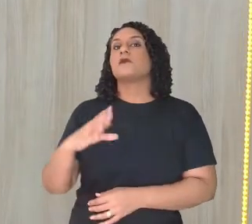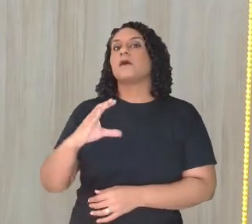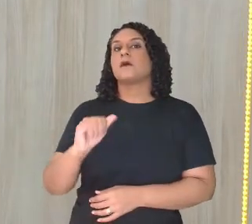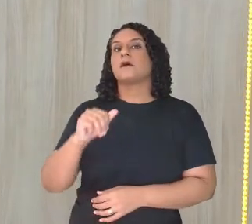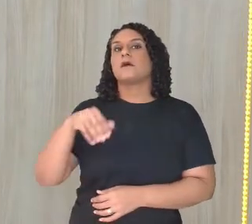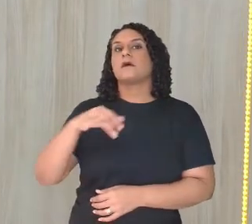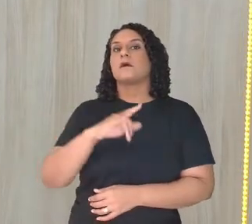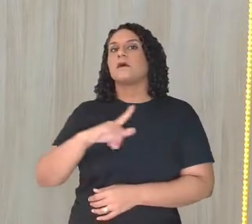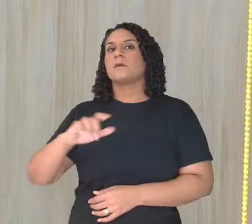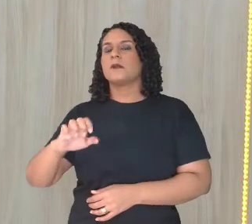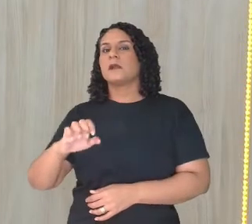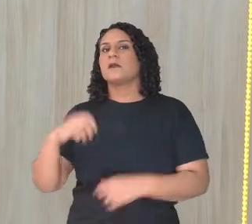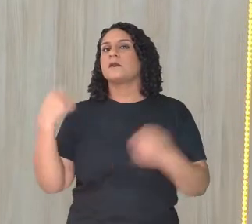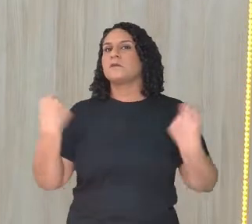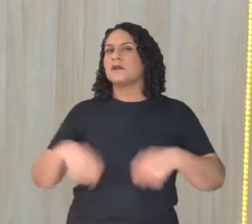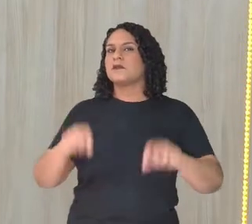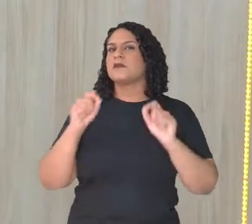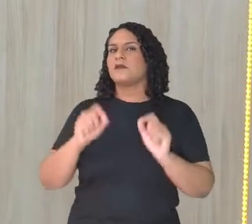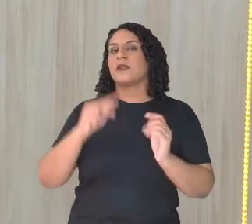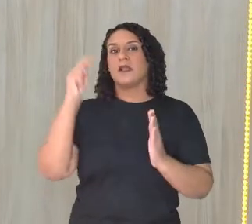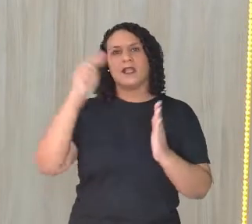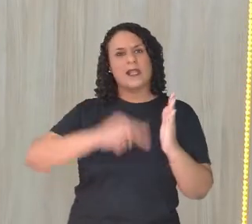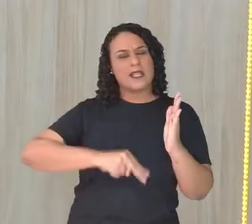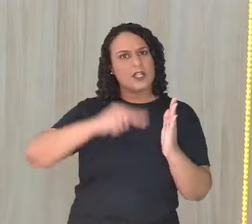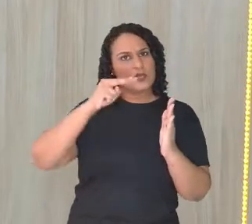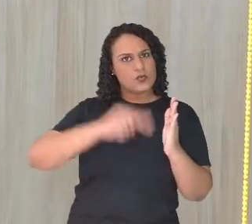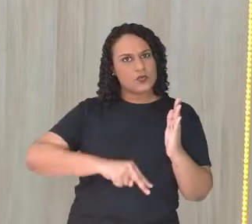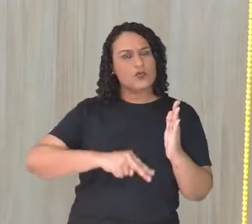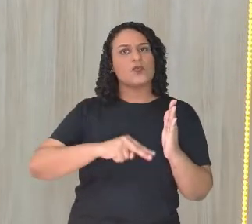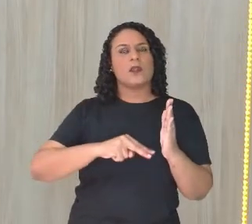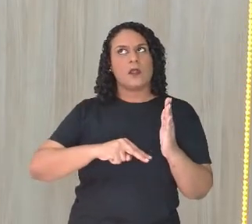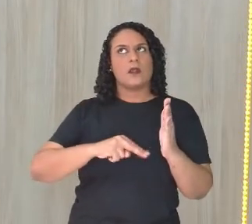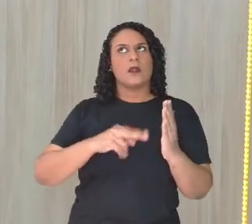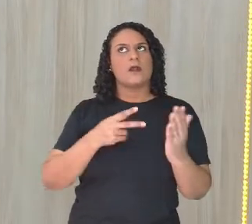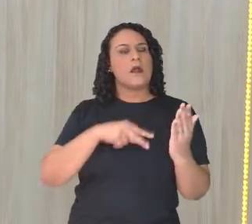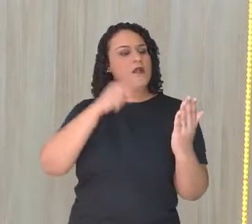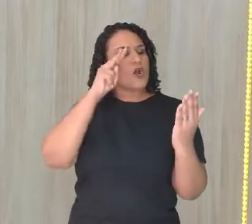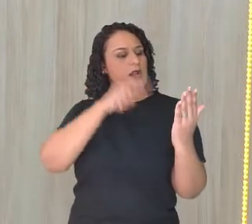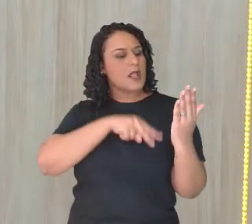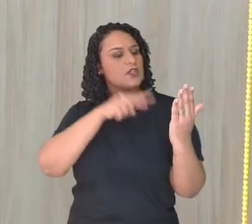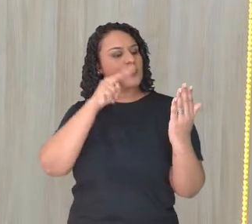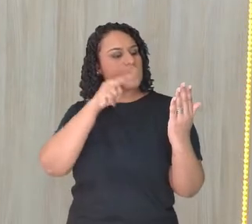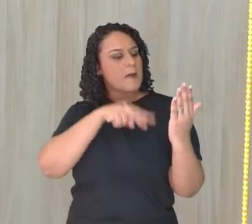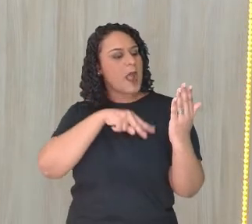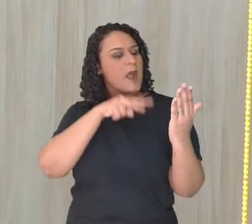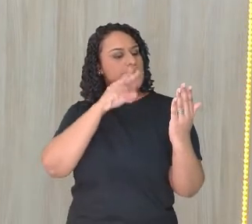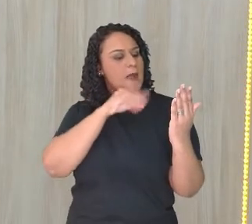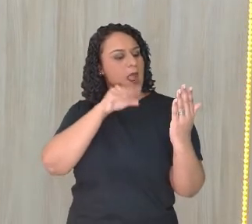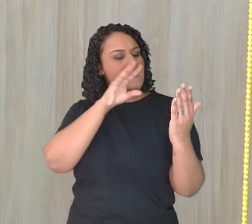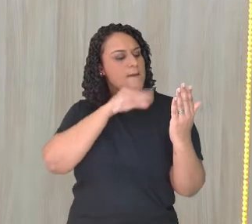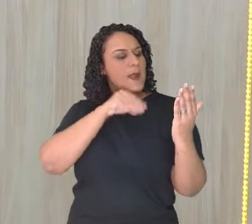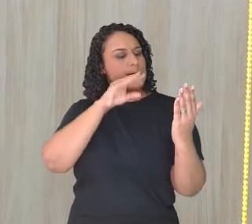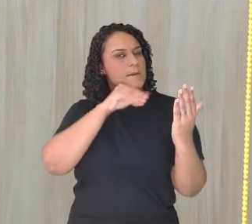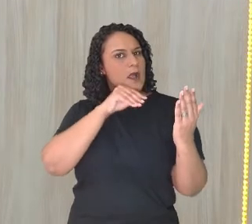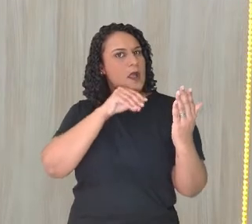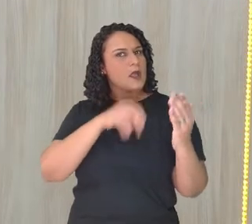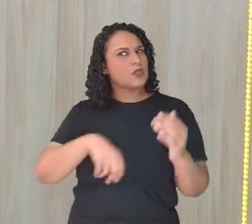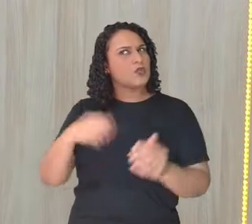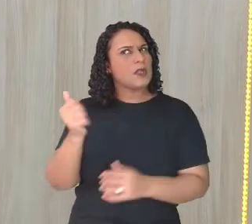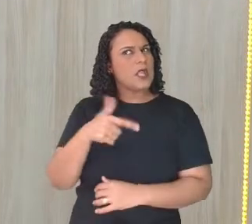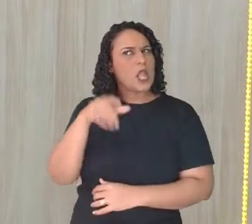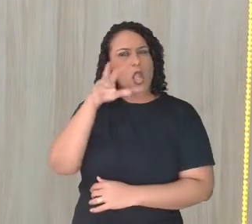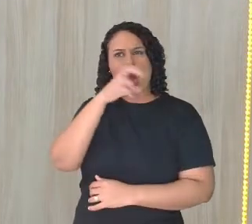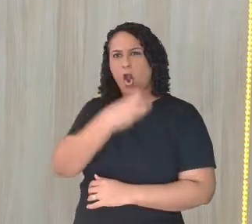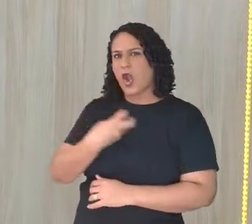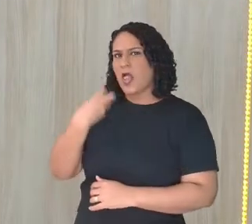precisa lembrar que leitura é muito diferente, leitura em voz alta é muito diferente de oralidade. Sim. Não é? Porque na aula passada a gente